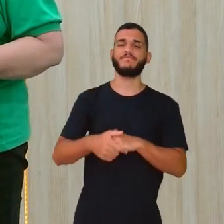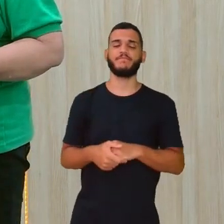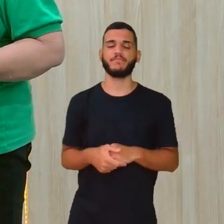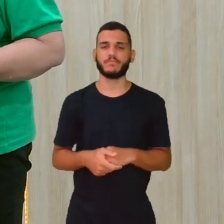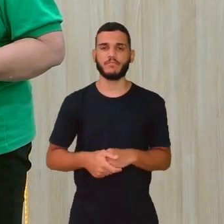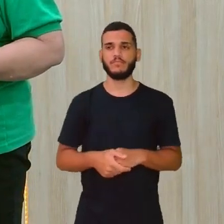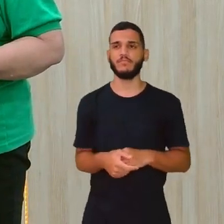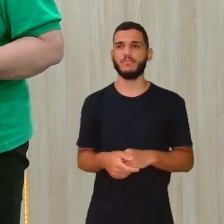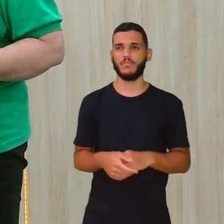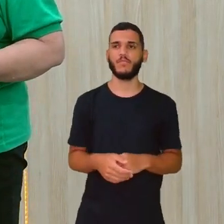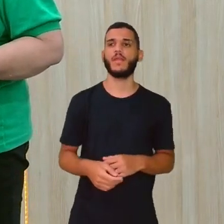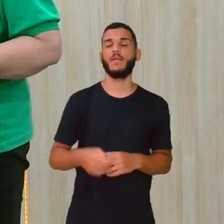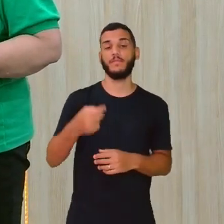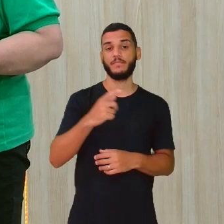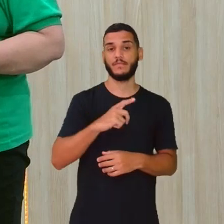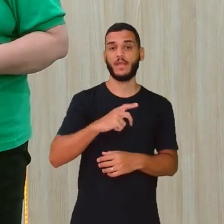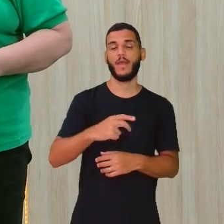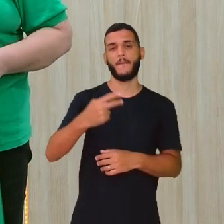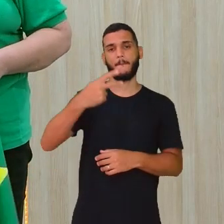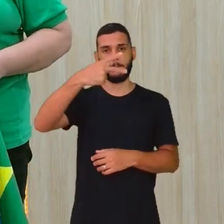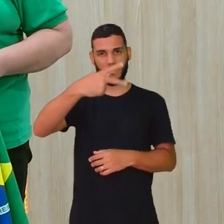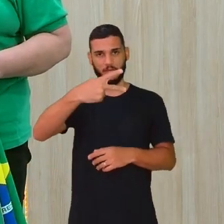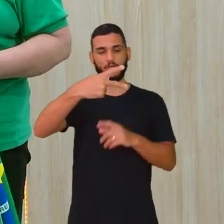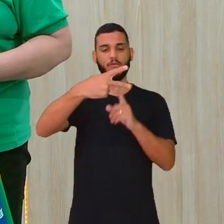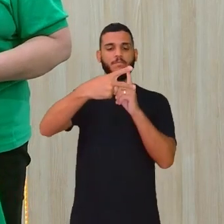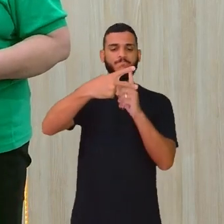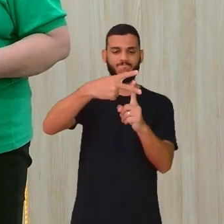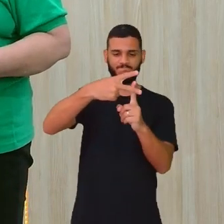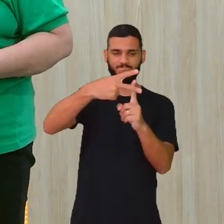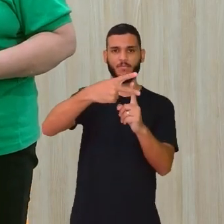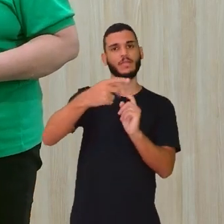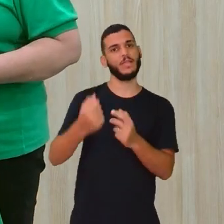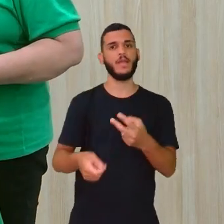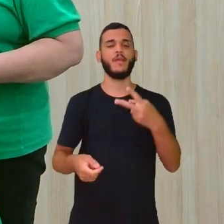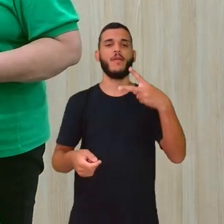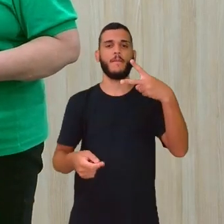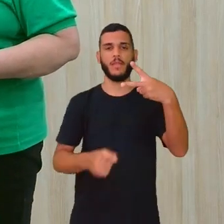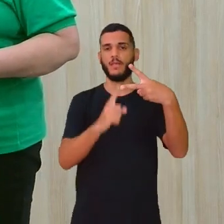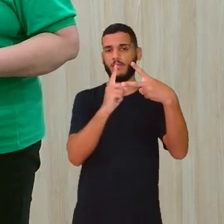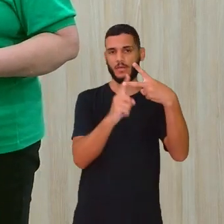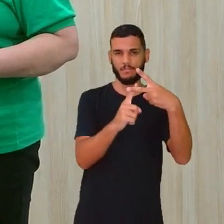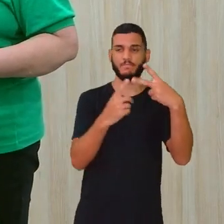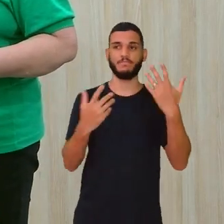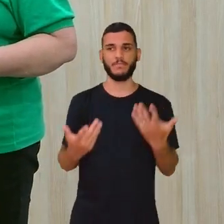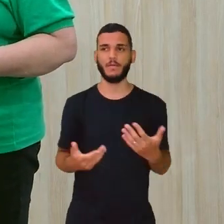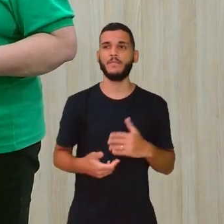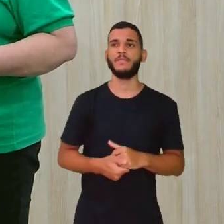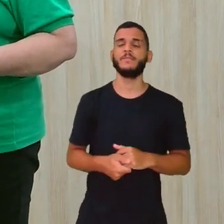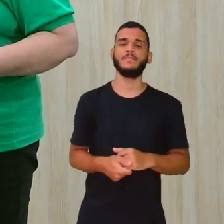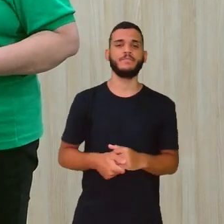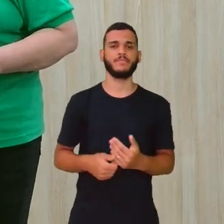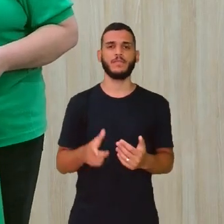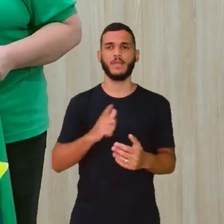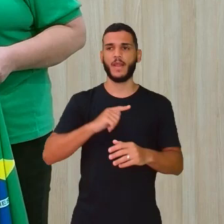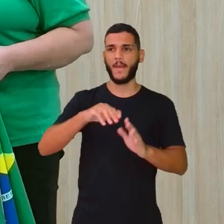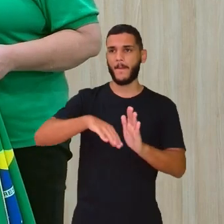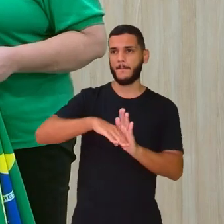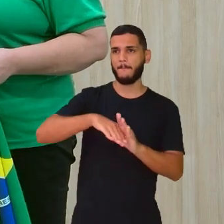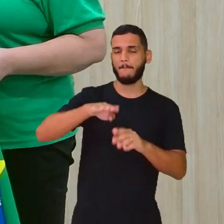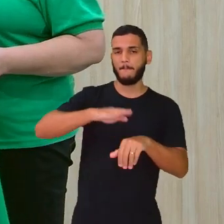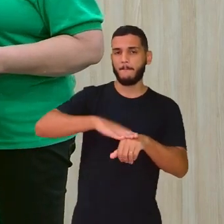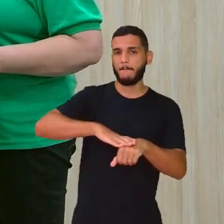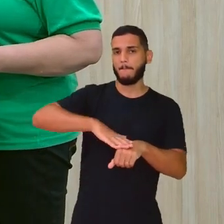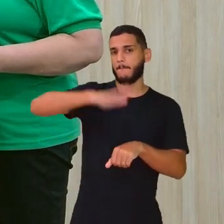a questão aí do maior que e do menor que. Veja o que acontece. Maior agitação térmica, olha o